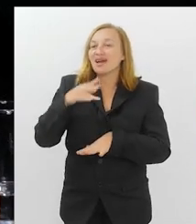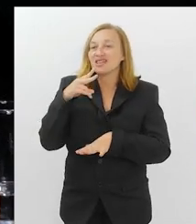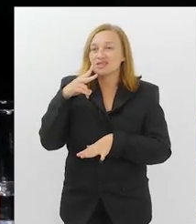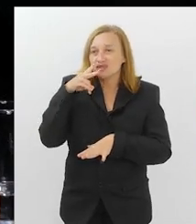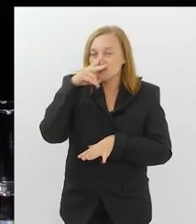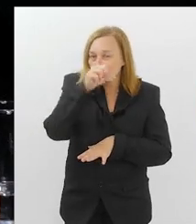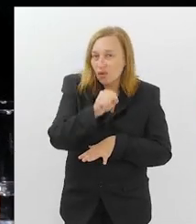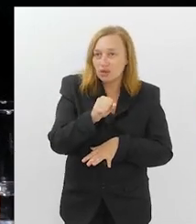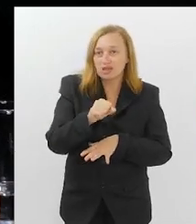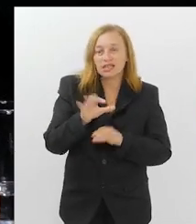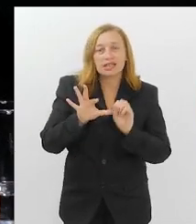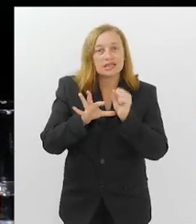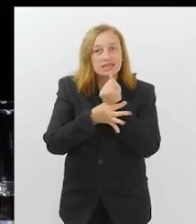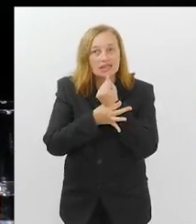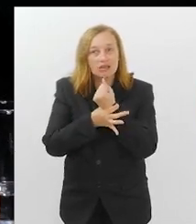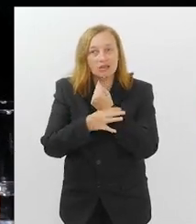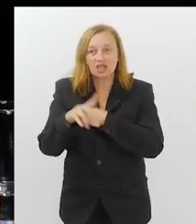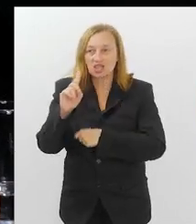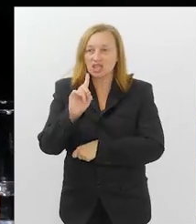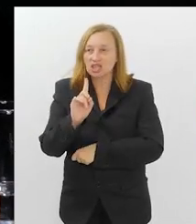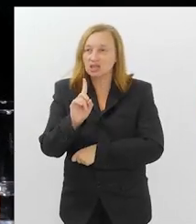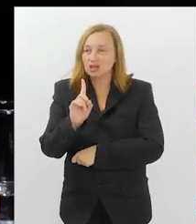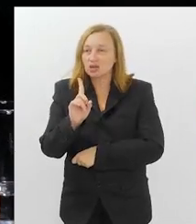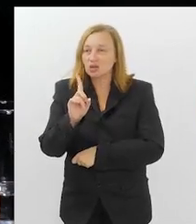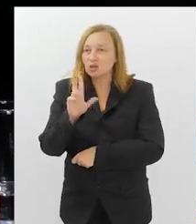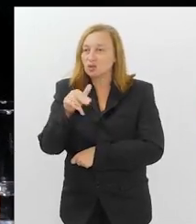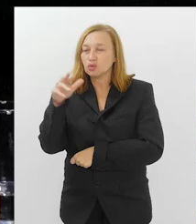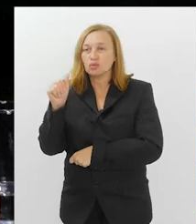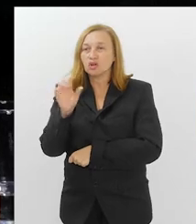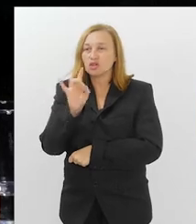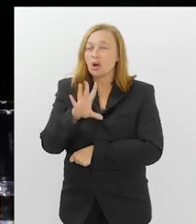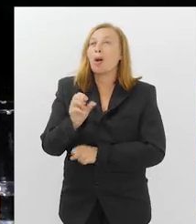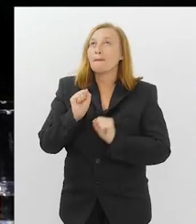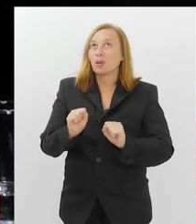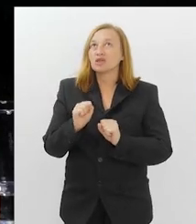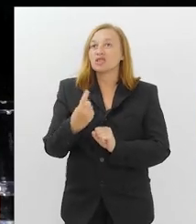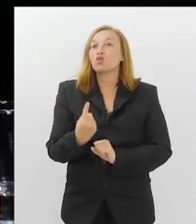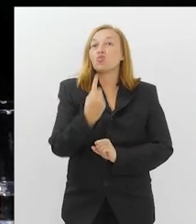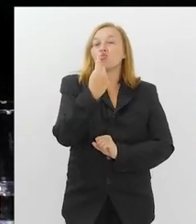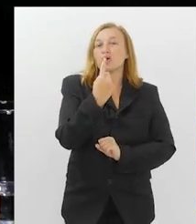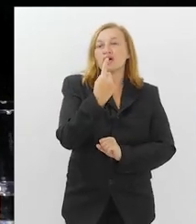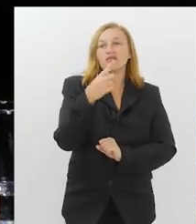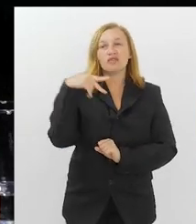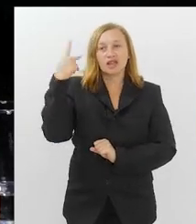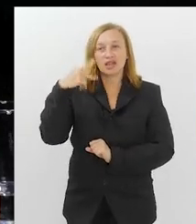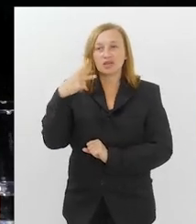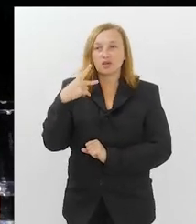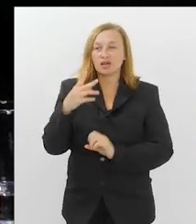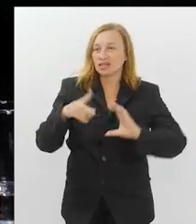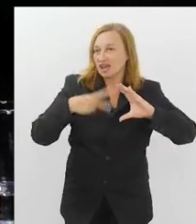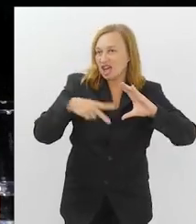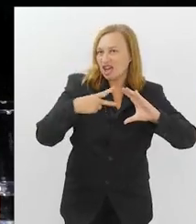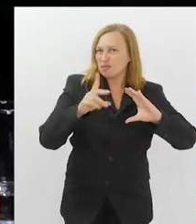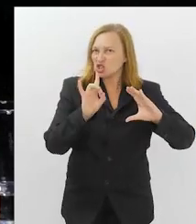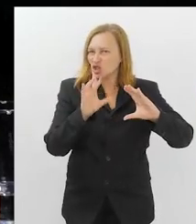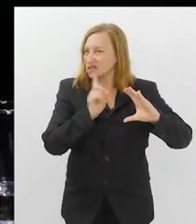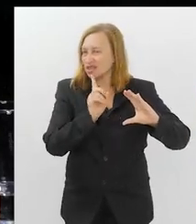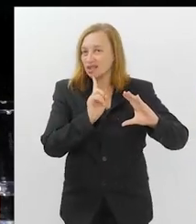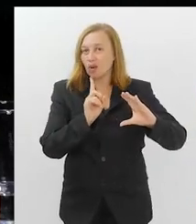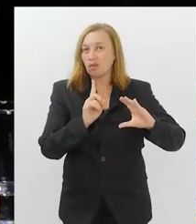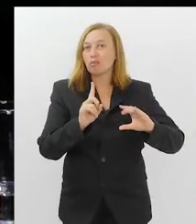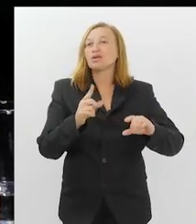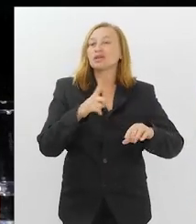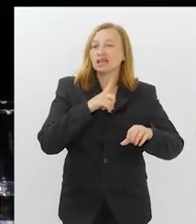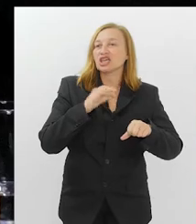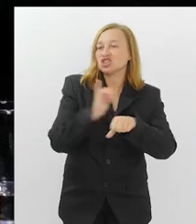mais firmeza, segurança de que não estão só. Ela pode ser uma vereadora só naquela Câmara, mas ela não vai